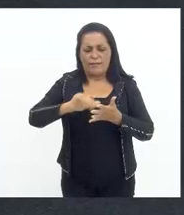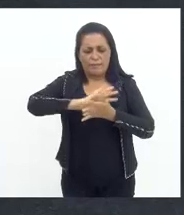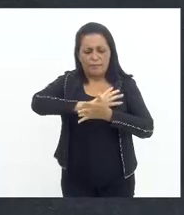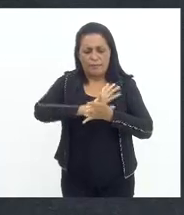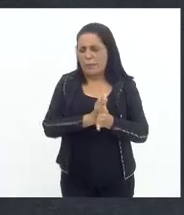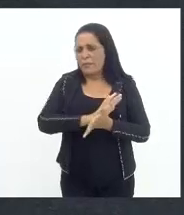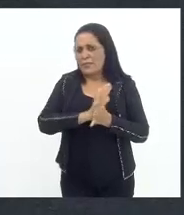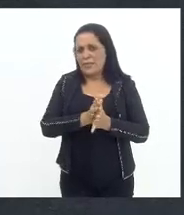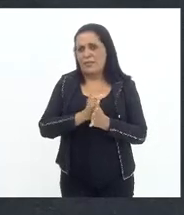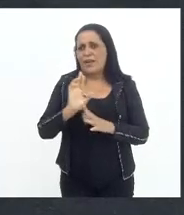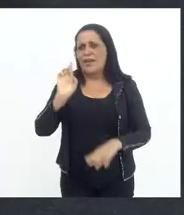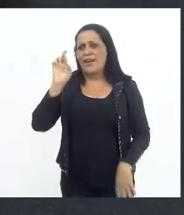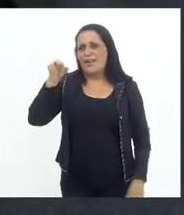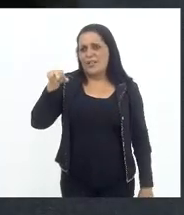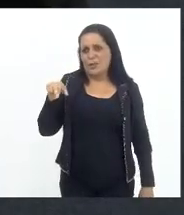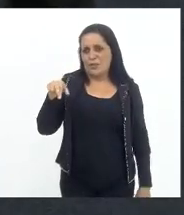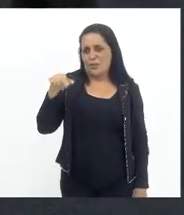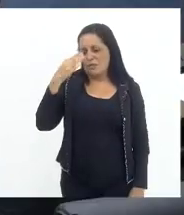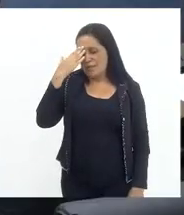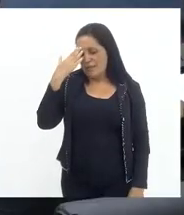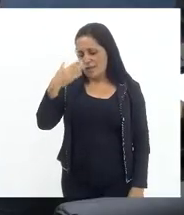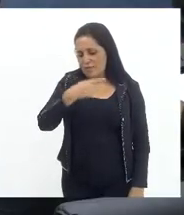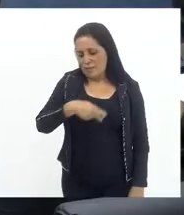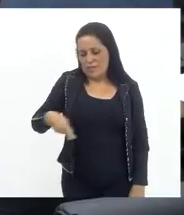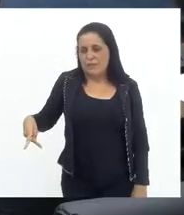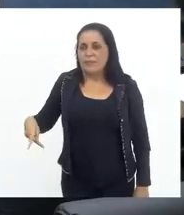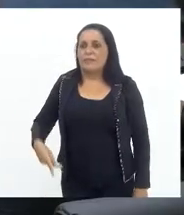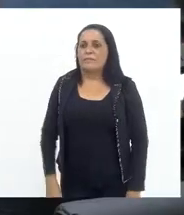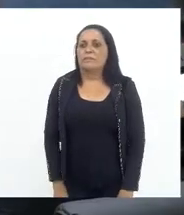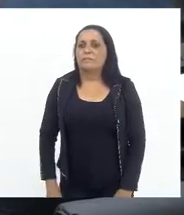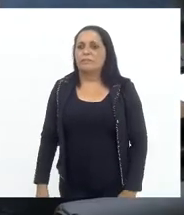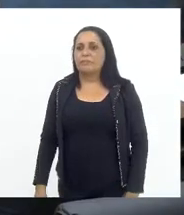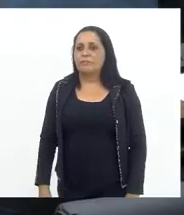preconceito religioso. Muito obrigado, senhor presidente.